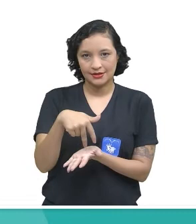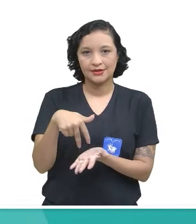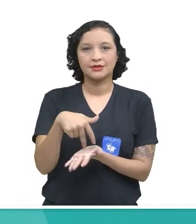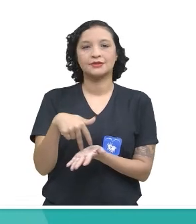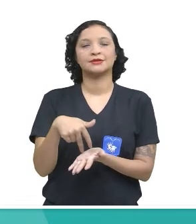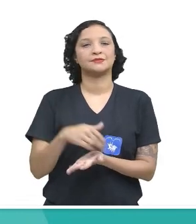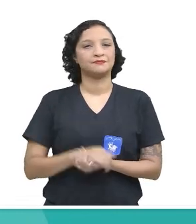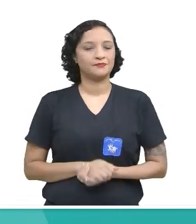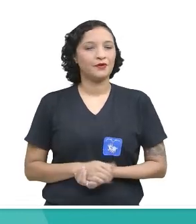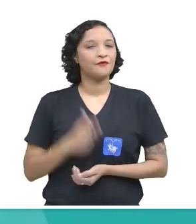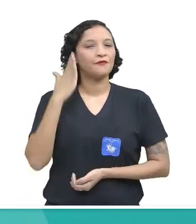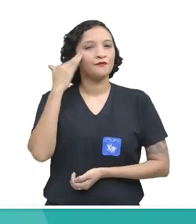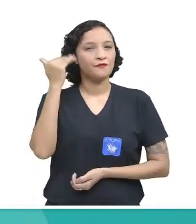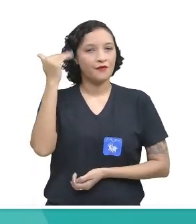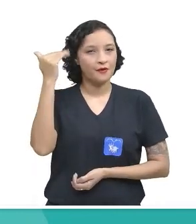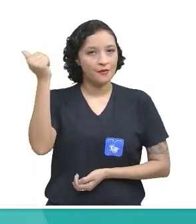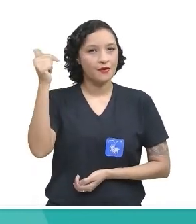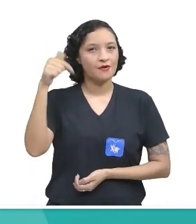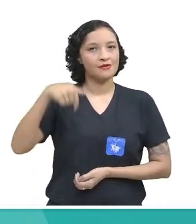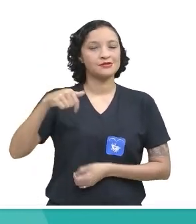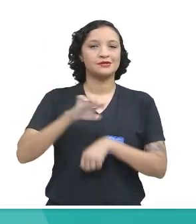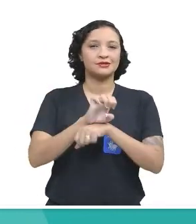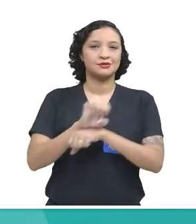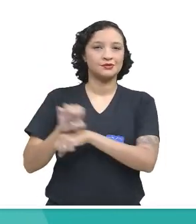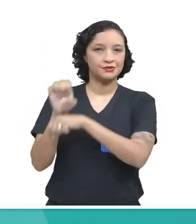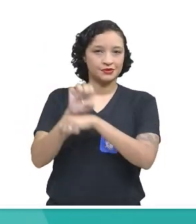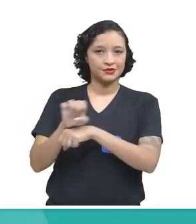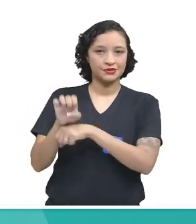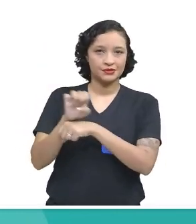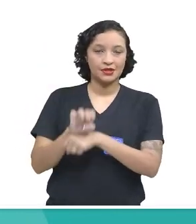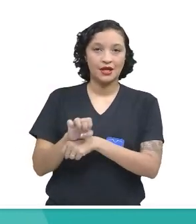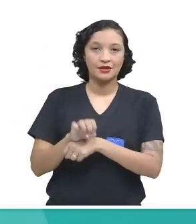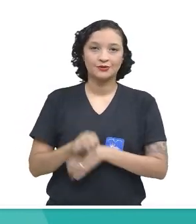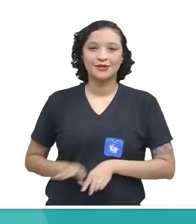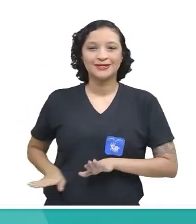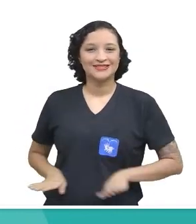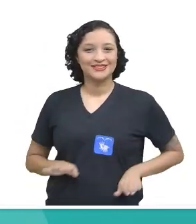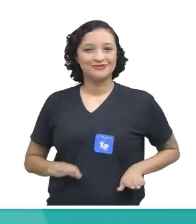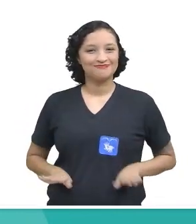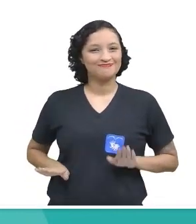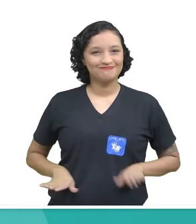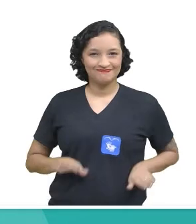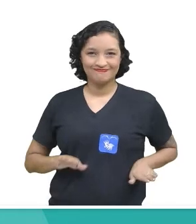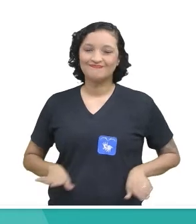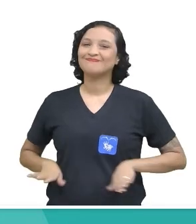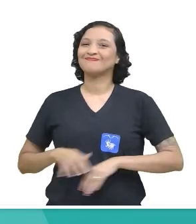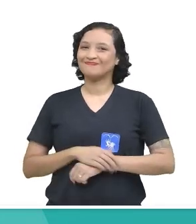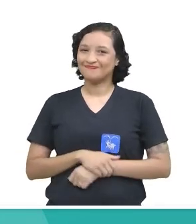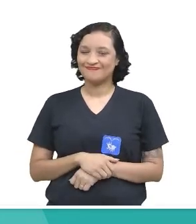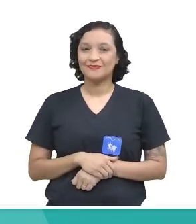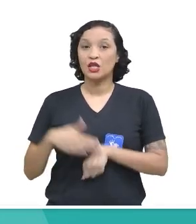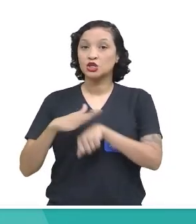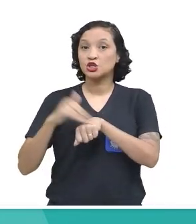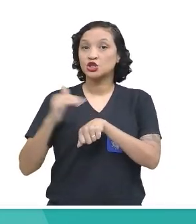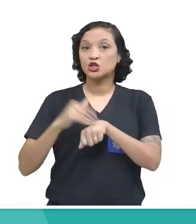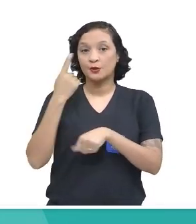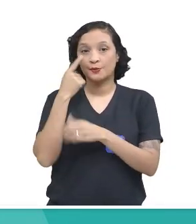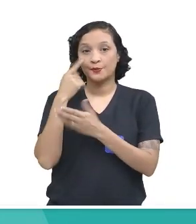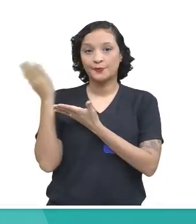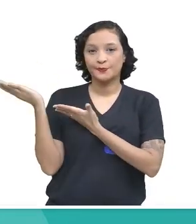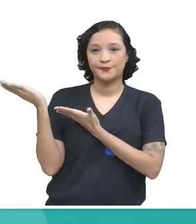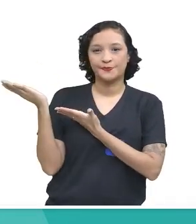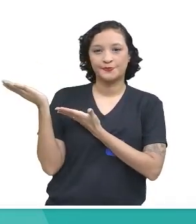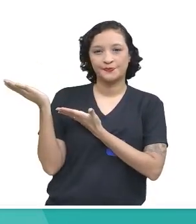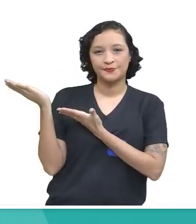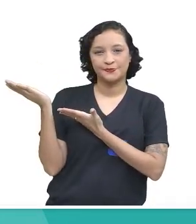muito conhecida aqui no nosso estado, que é a ciranda. E eu já chamo aqui os nossos personagens para compor aqui